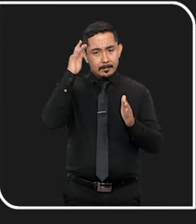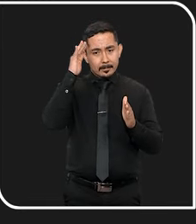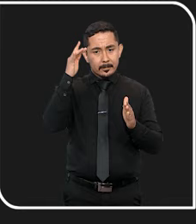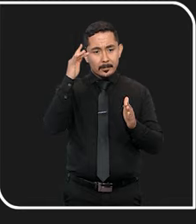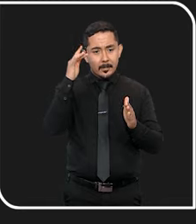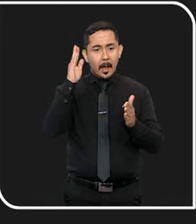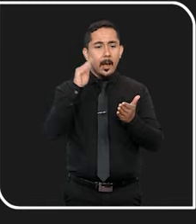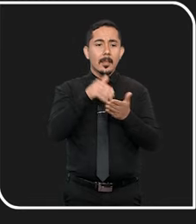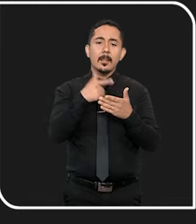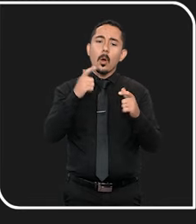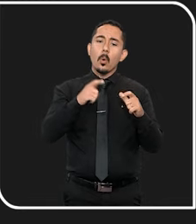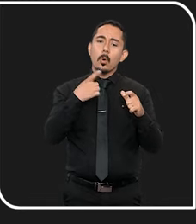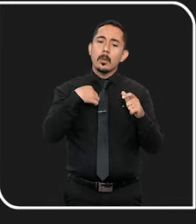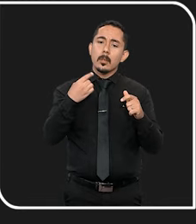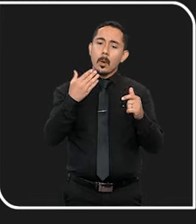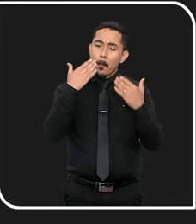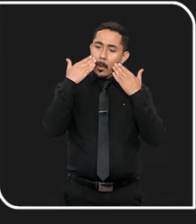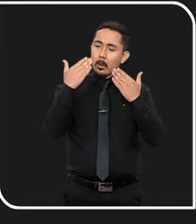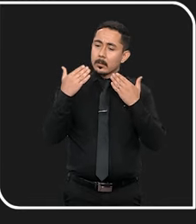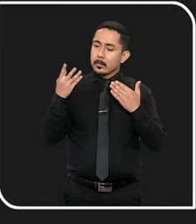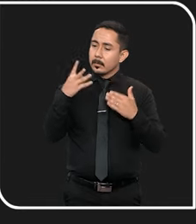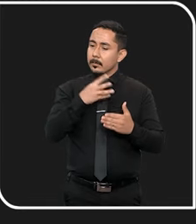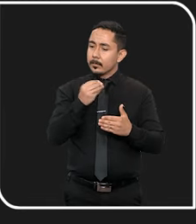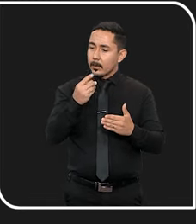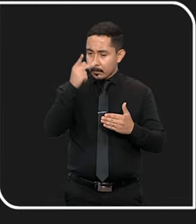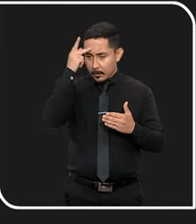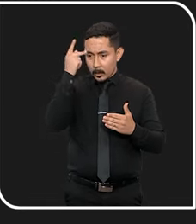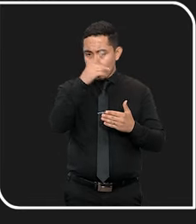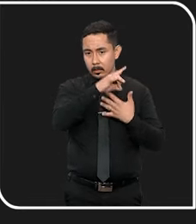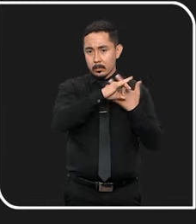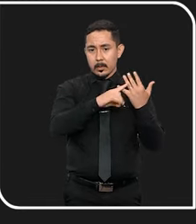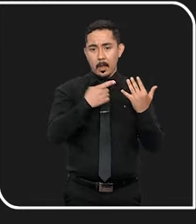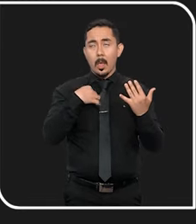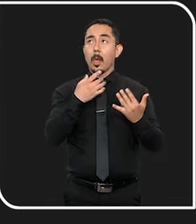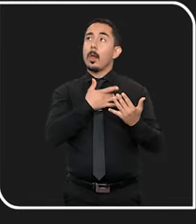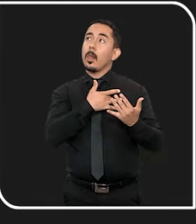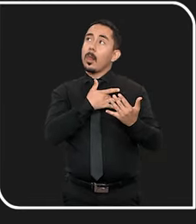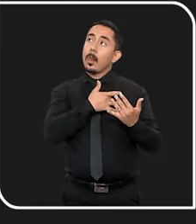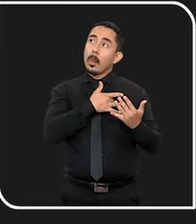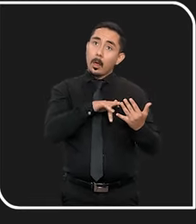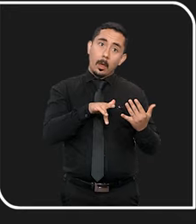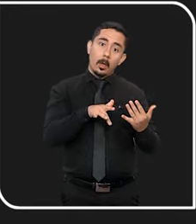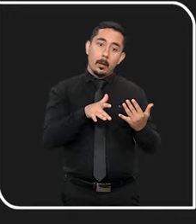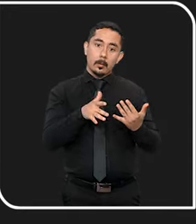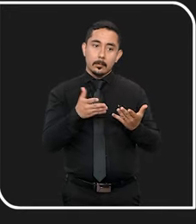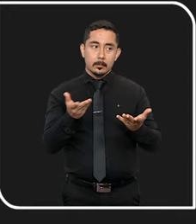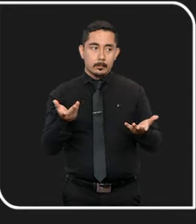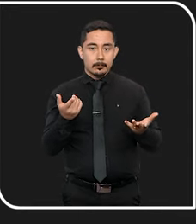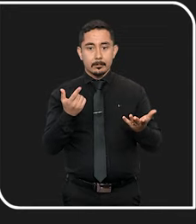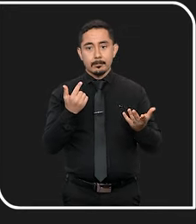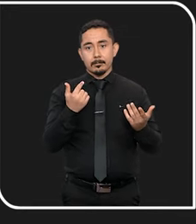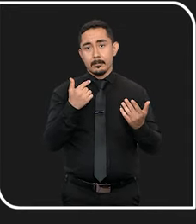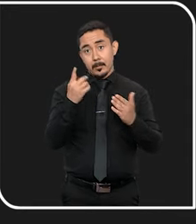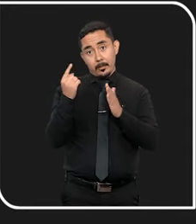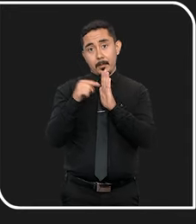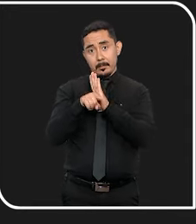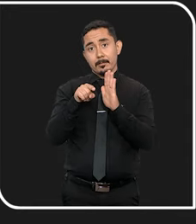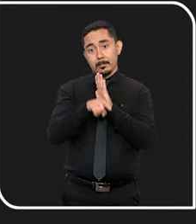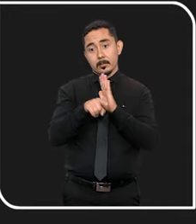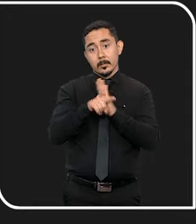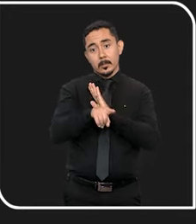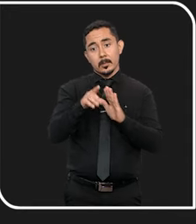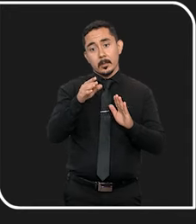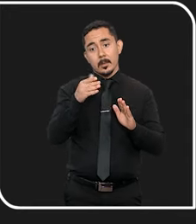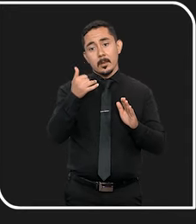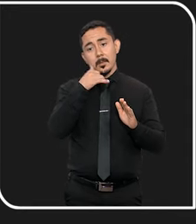a se questionar tipo até que ponto eu tô passando pro meu filho que uma pessoa com deficiência eu tenho que ter pena e meu filho é bem questionador